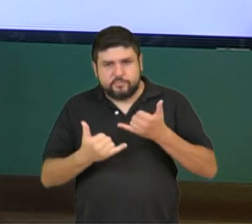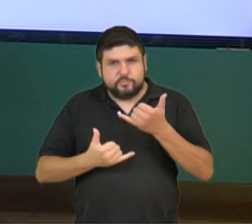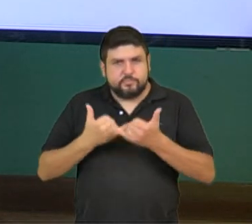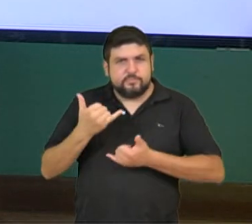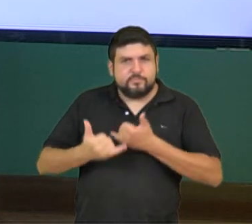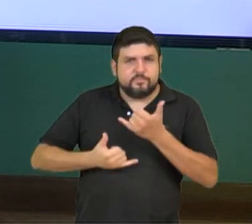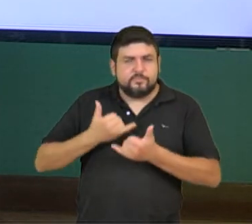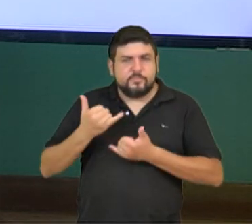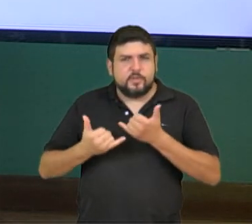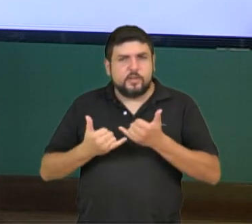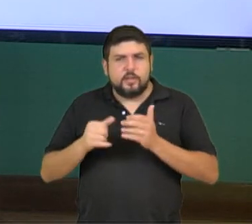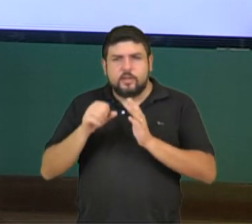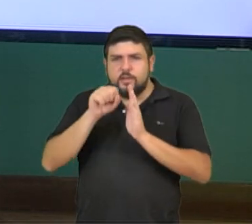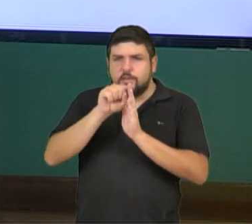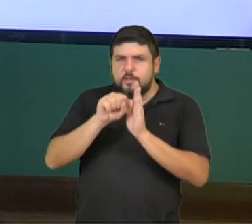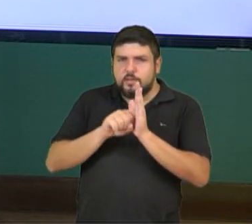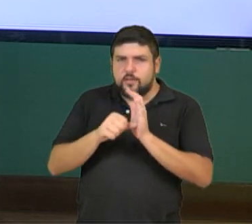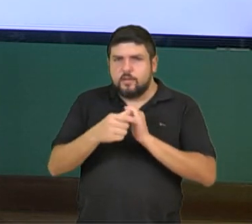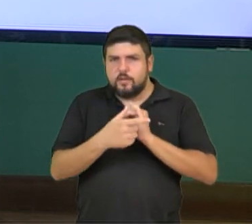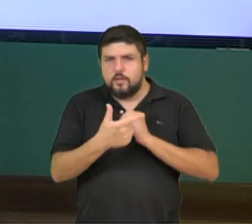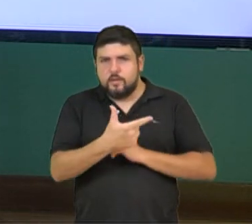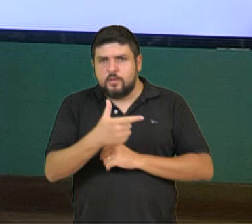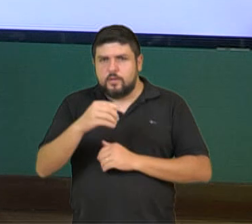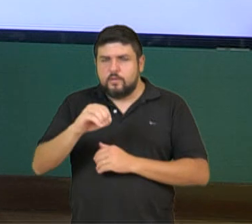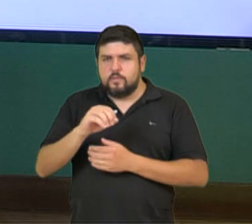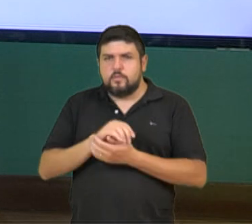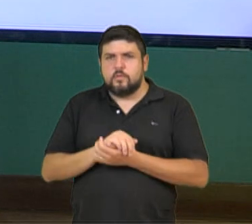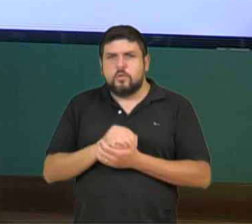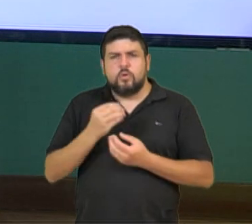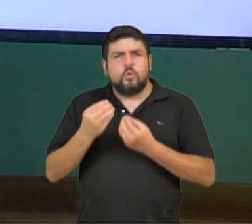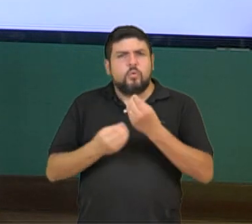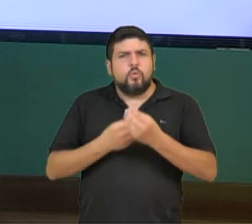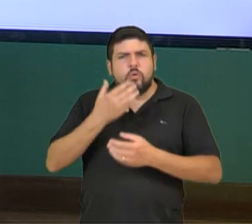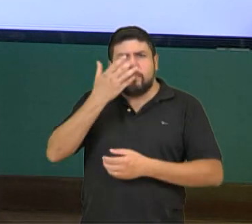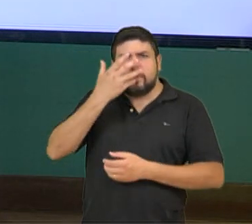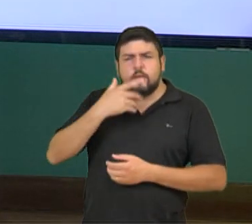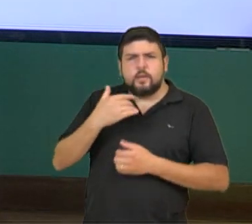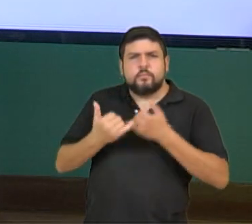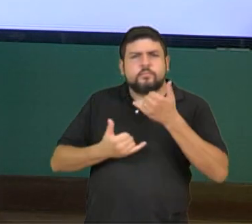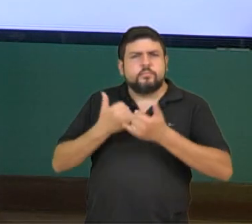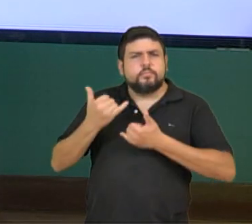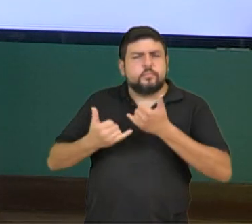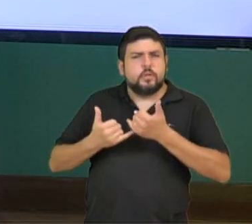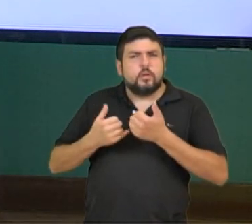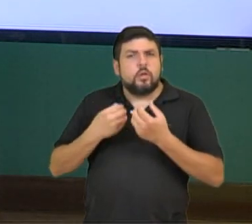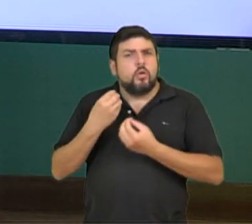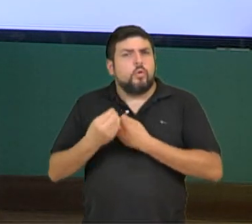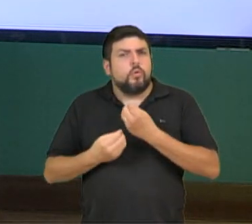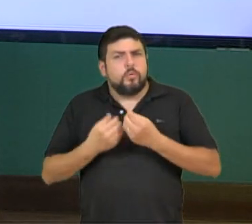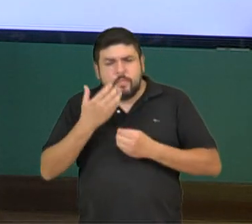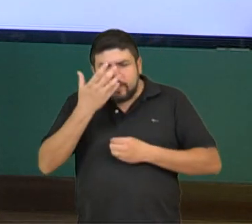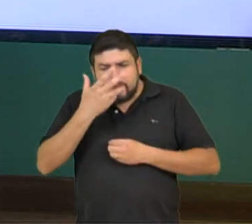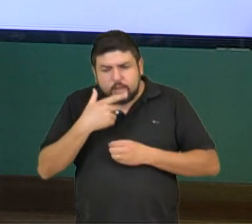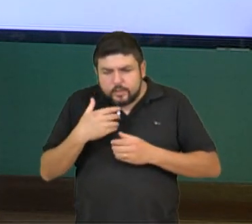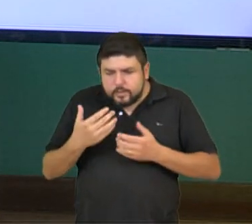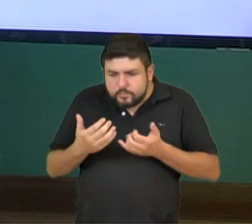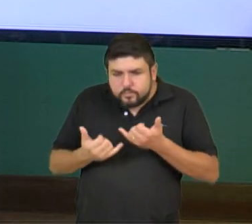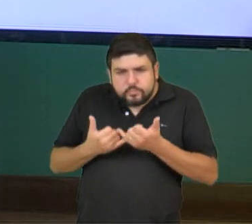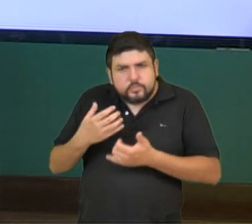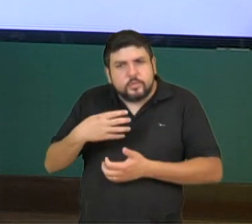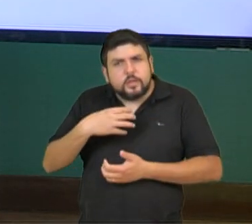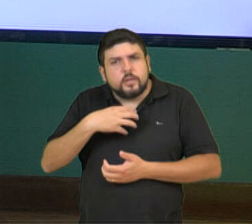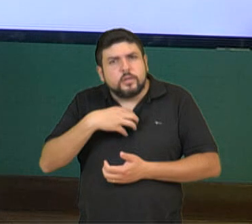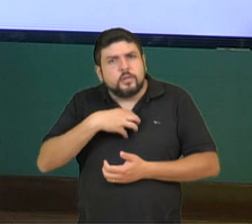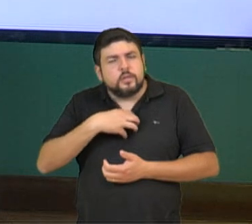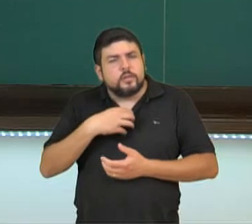meados do século XX. Como que essas crianças brincavam? Qual a relação que essas crianças tinham com a brincadeira, a forma com que